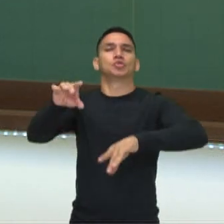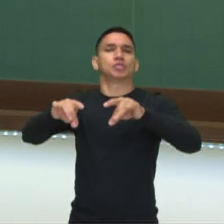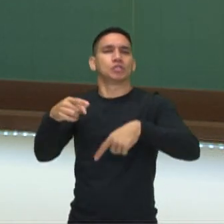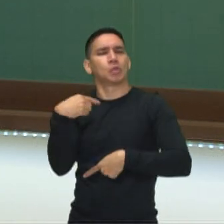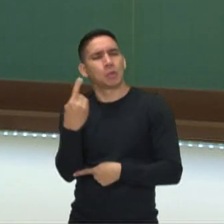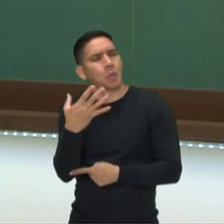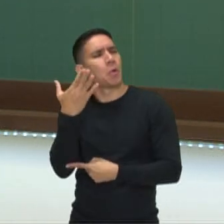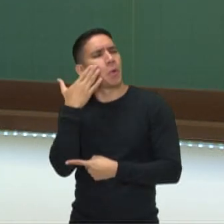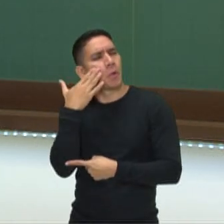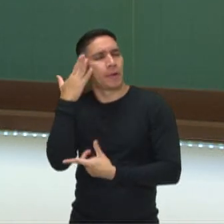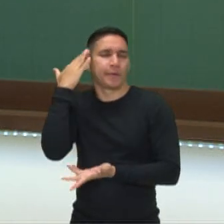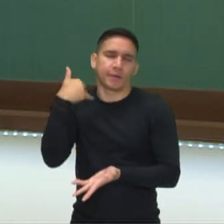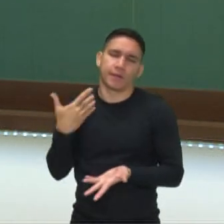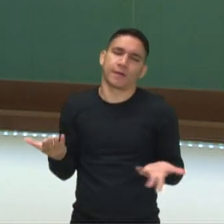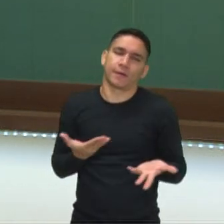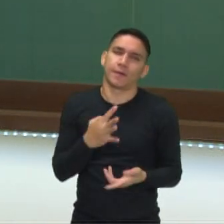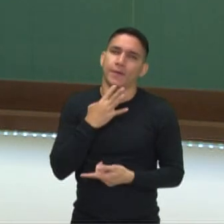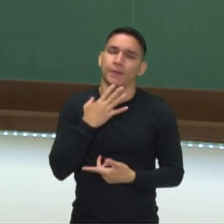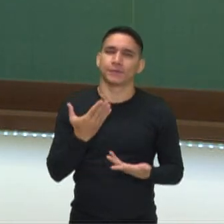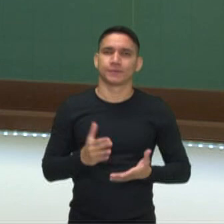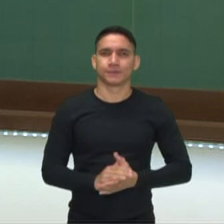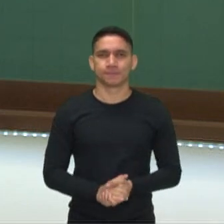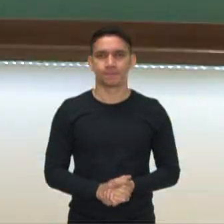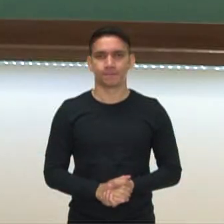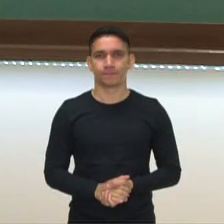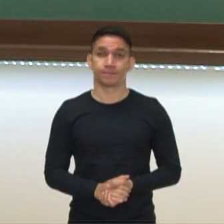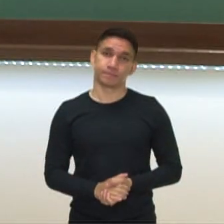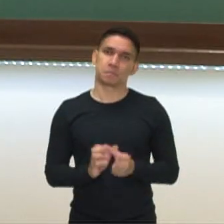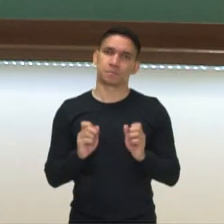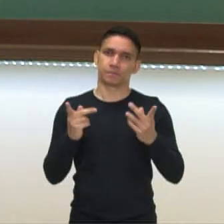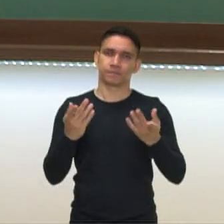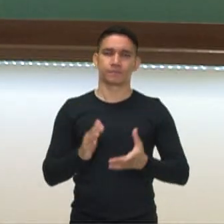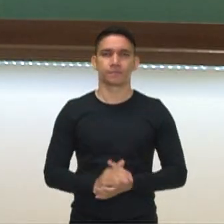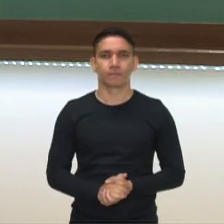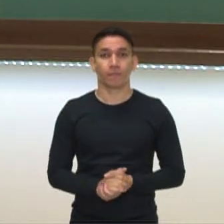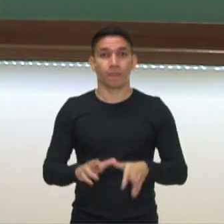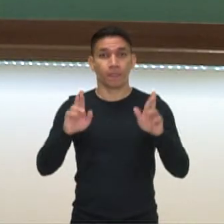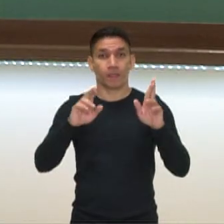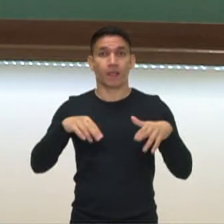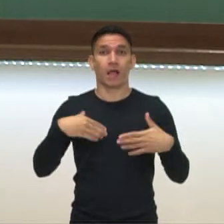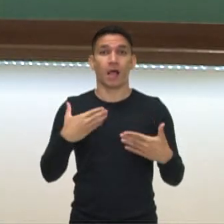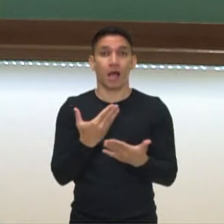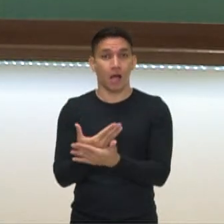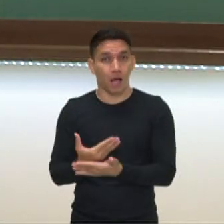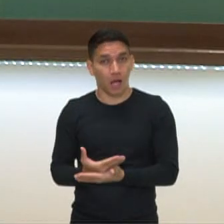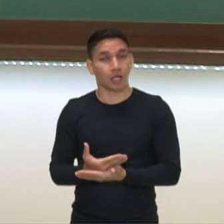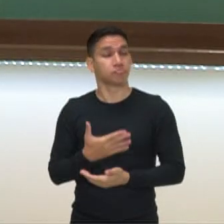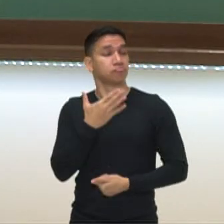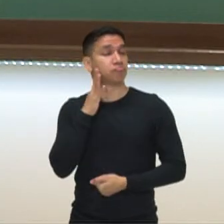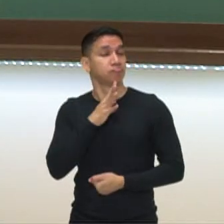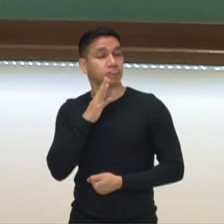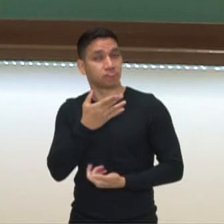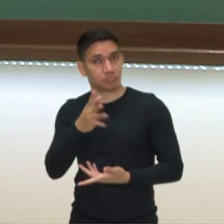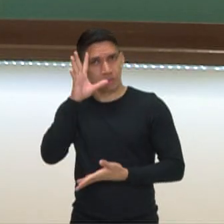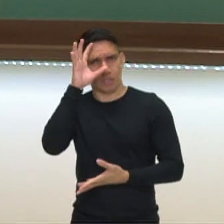cunho extremamente expressivo. Ok, pessoal. Espero que essa aula tenha sido muito legal, que vocês